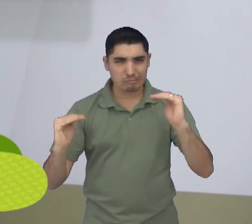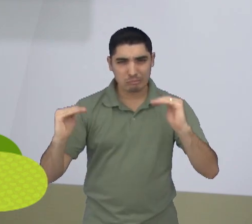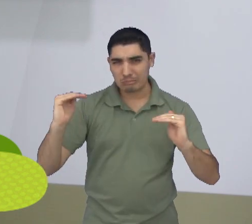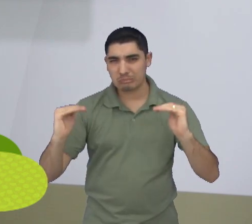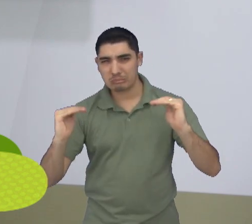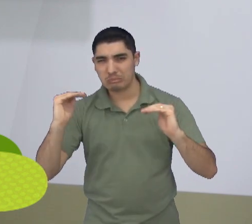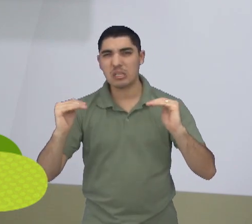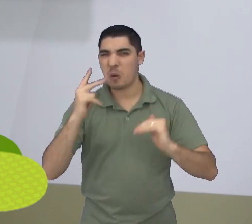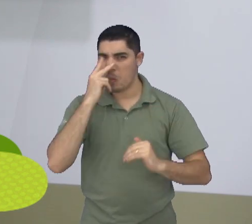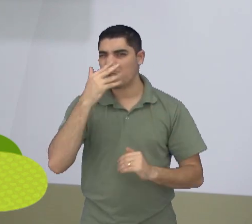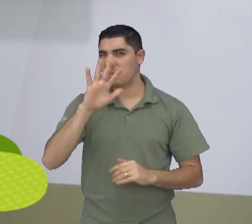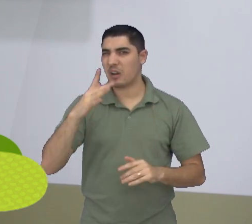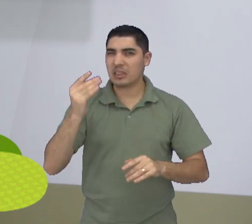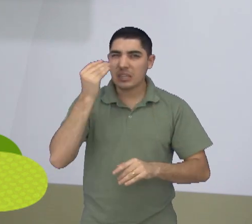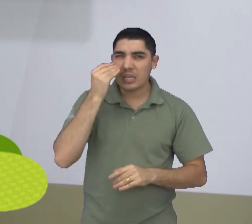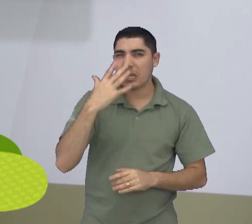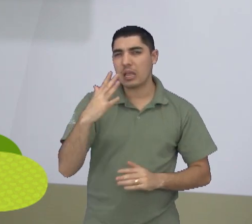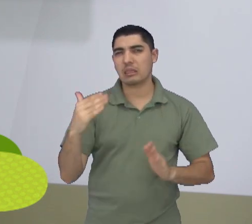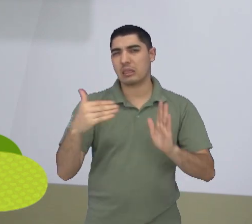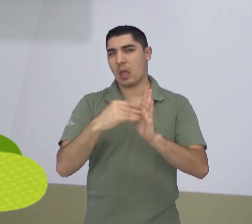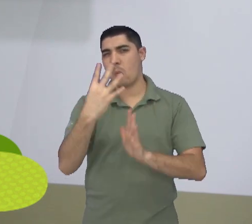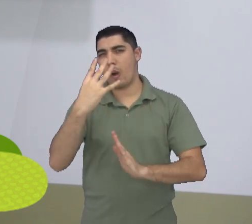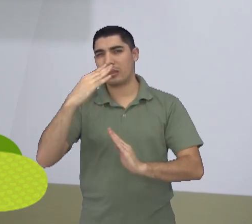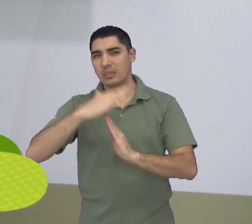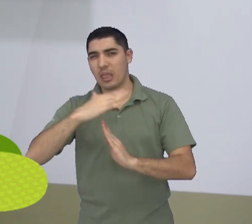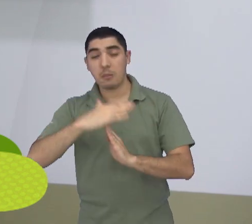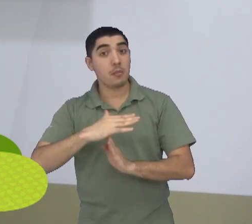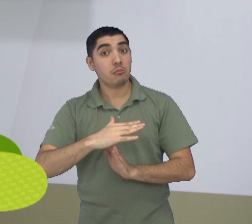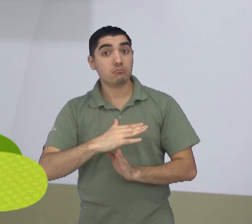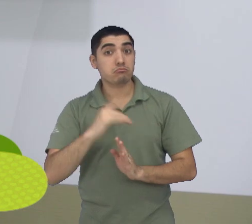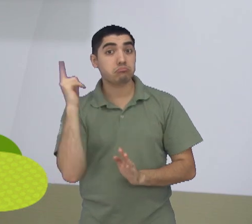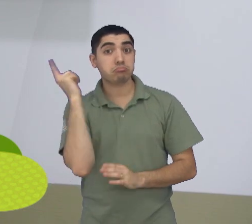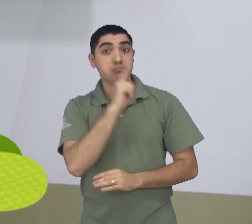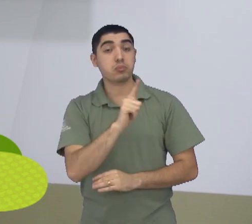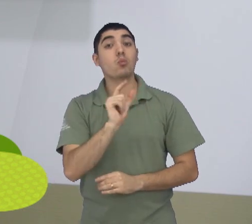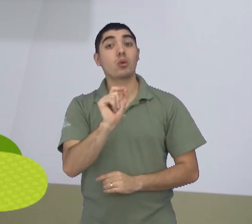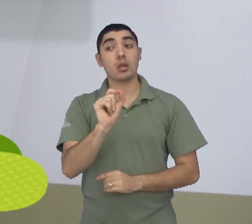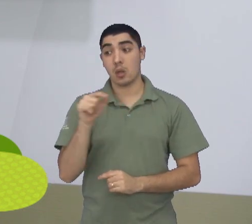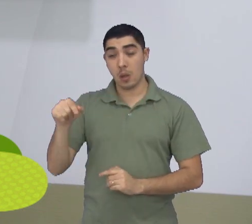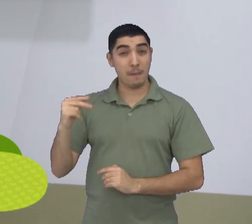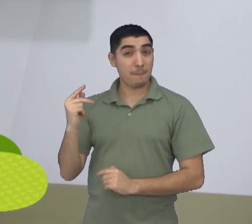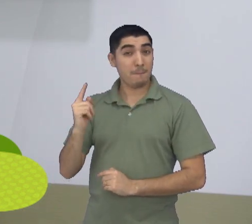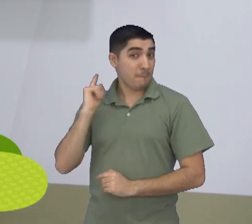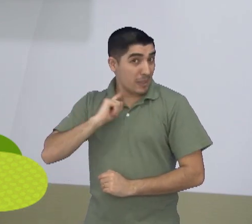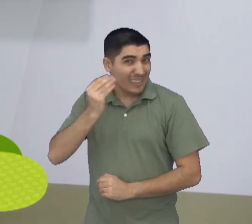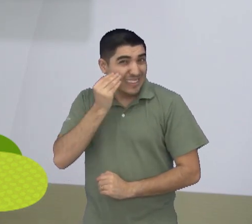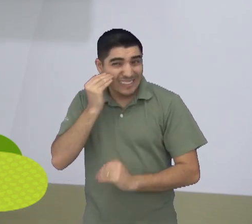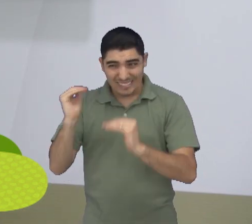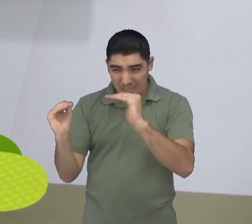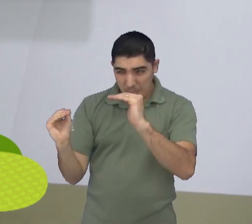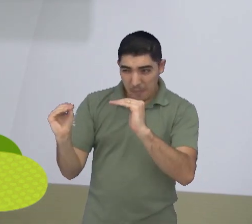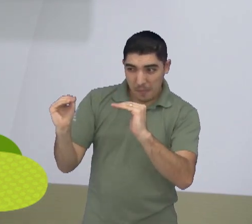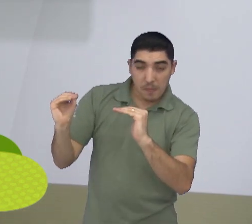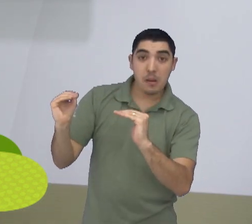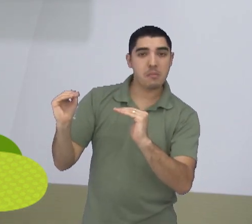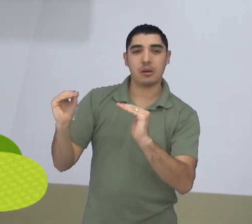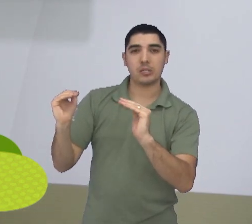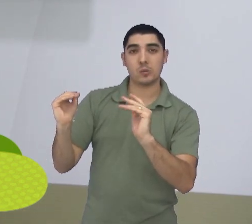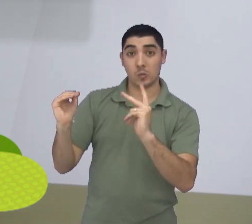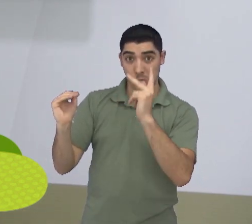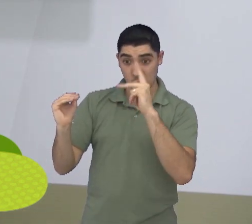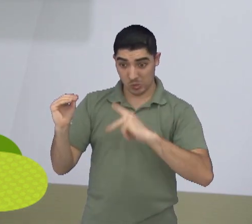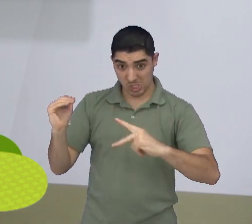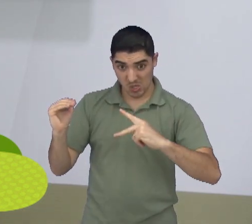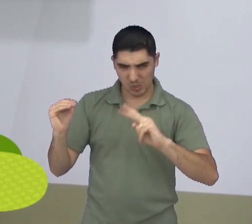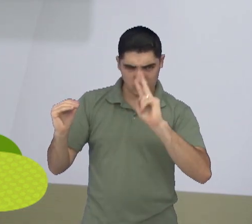forçando um tie-break, mas não, o São José, ele se manteve consistente. O time do Minas até tentou buscar uma reação ali no último set, no terceiro,